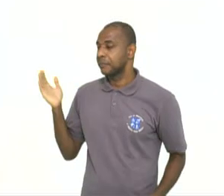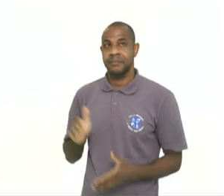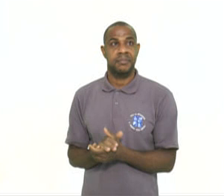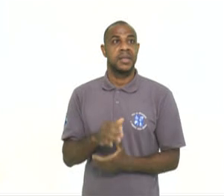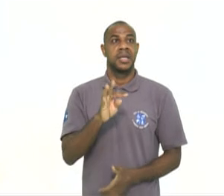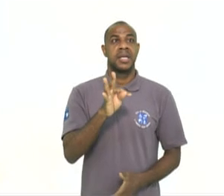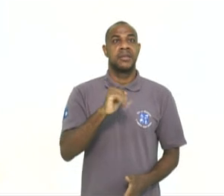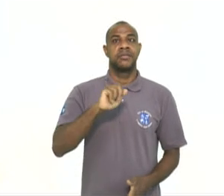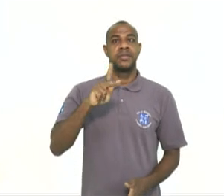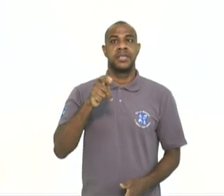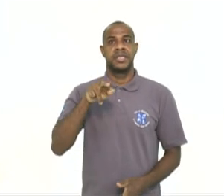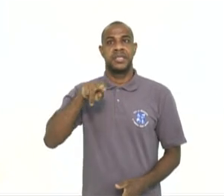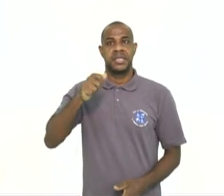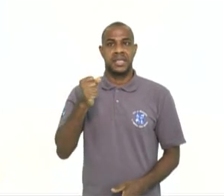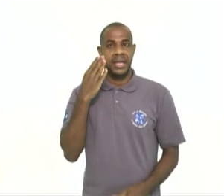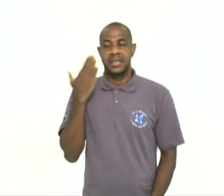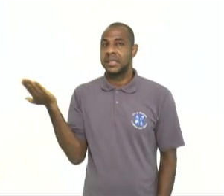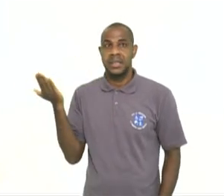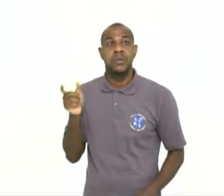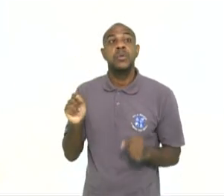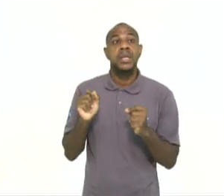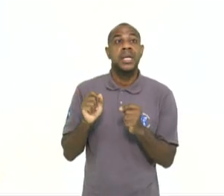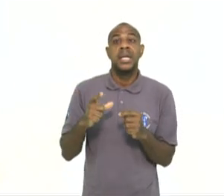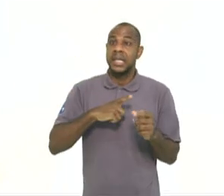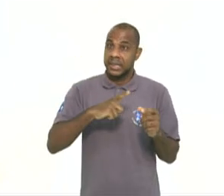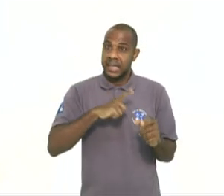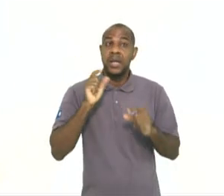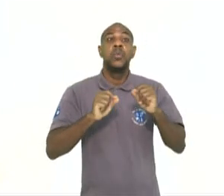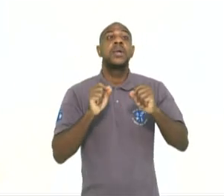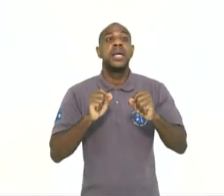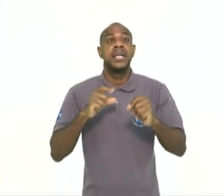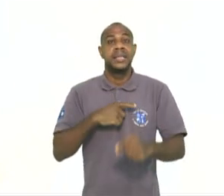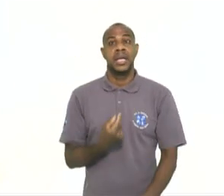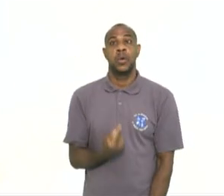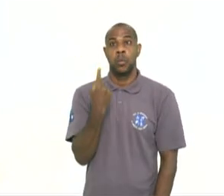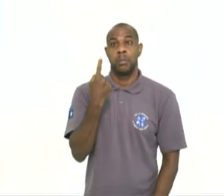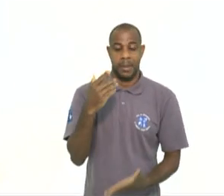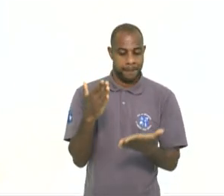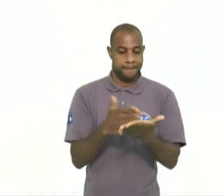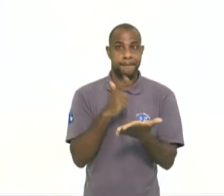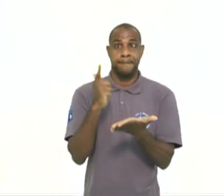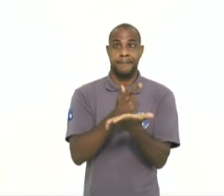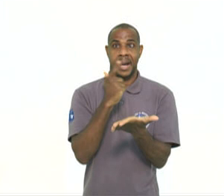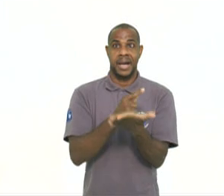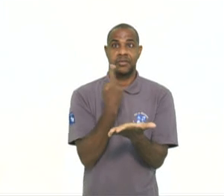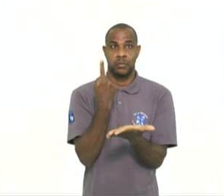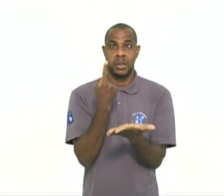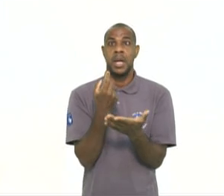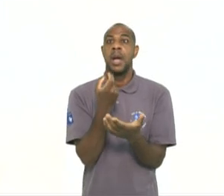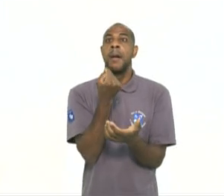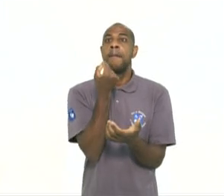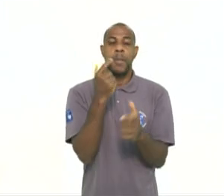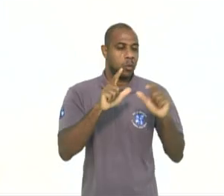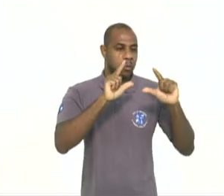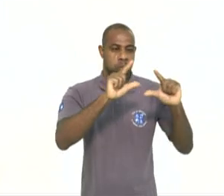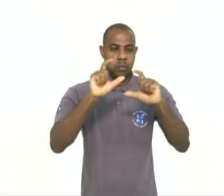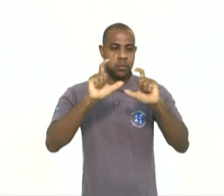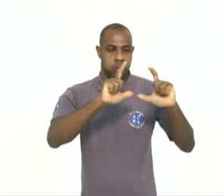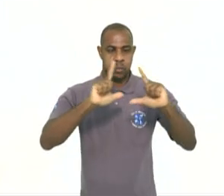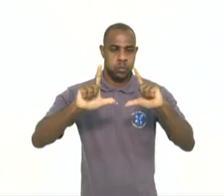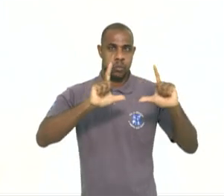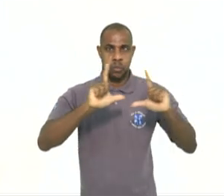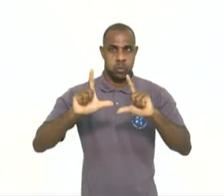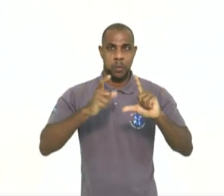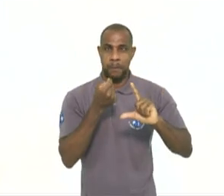tirinha em geral a tirinha possui apenas uma página e poucos quadrinhos em sua